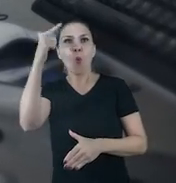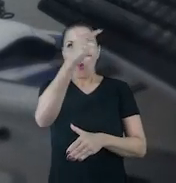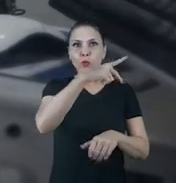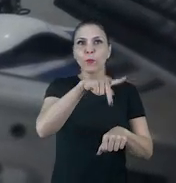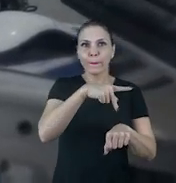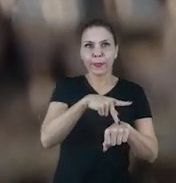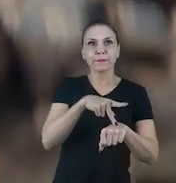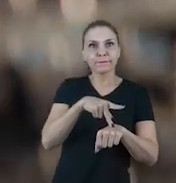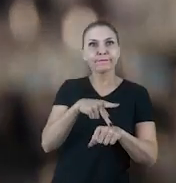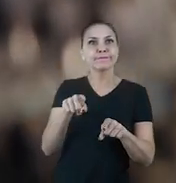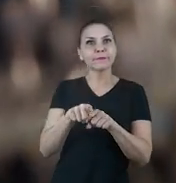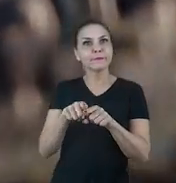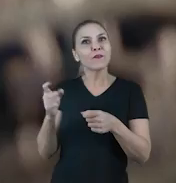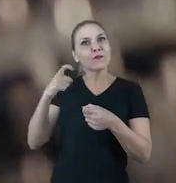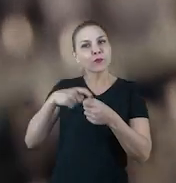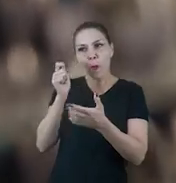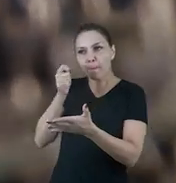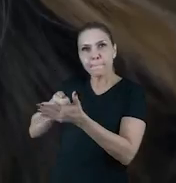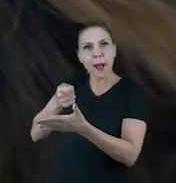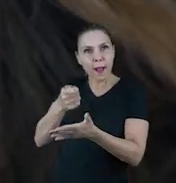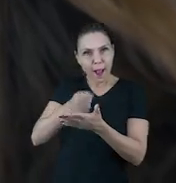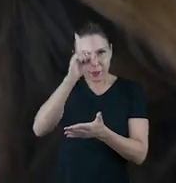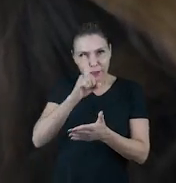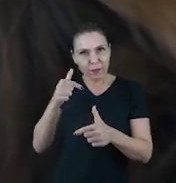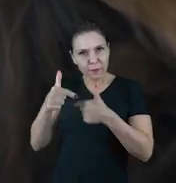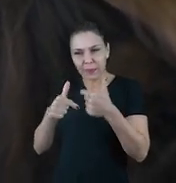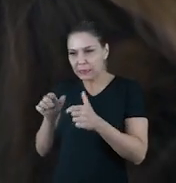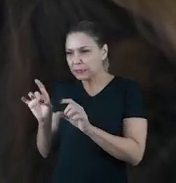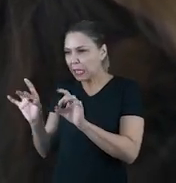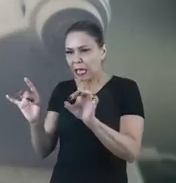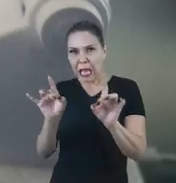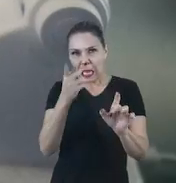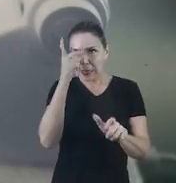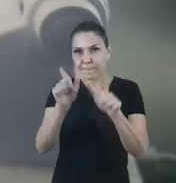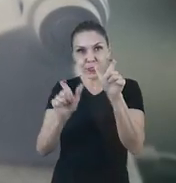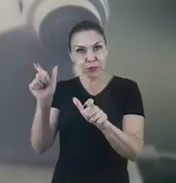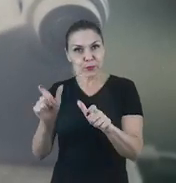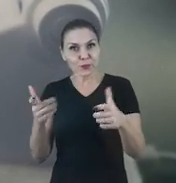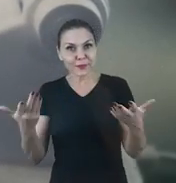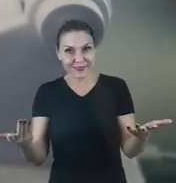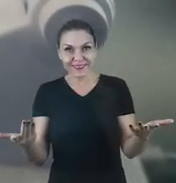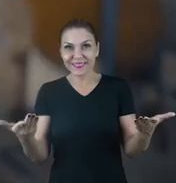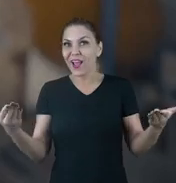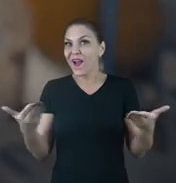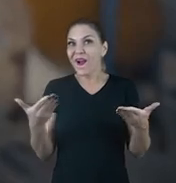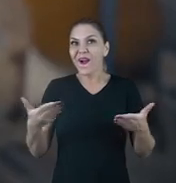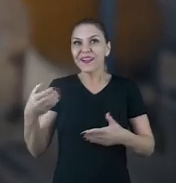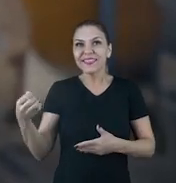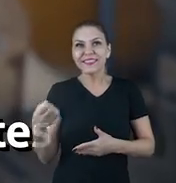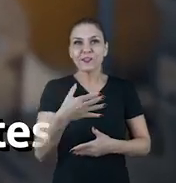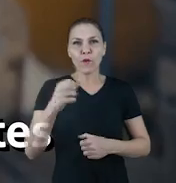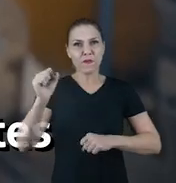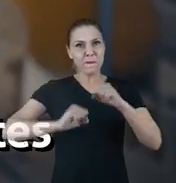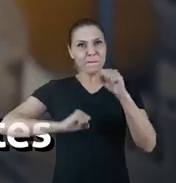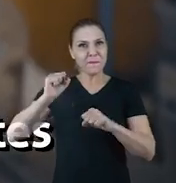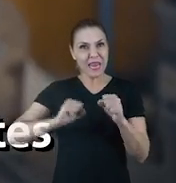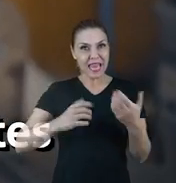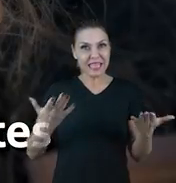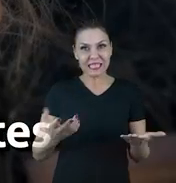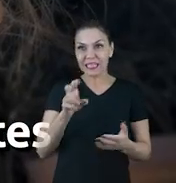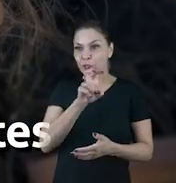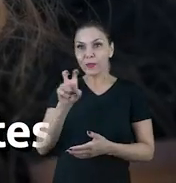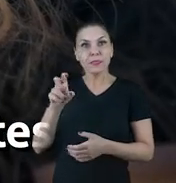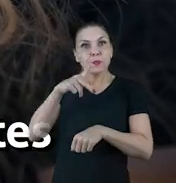exterior pagar os direitos trabalhistas hoje a nov exporta